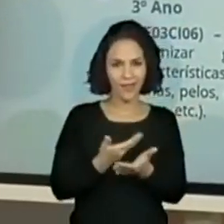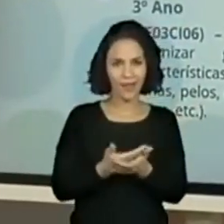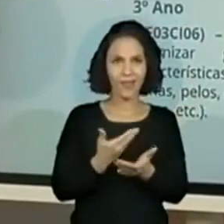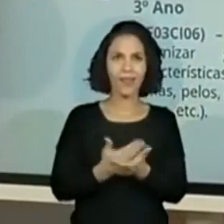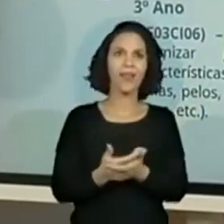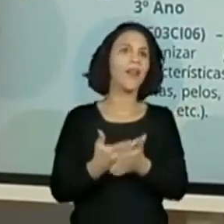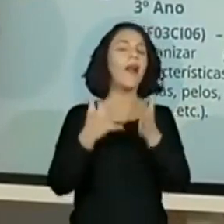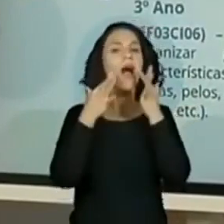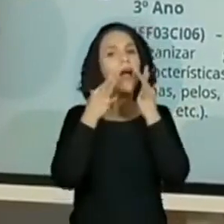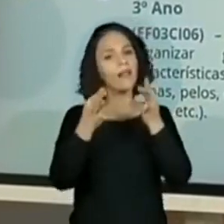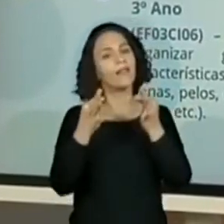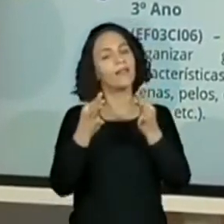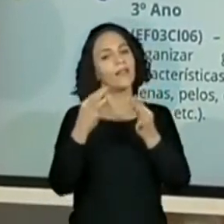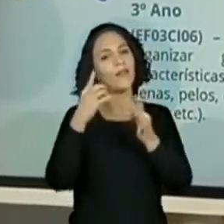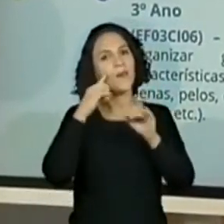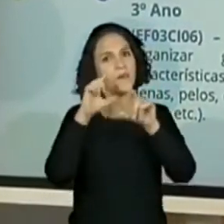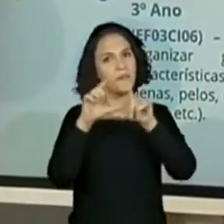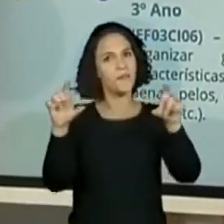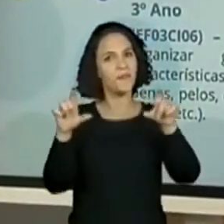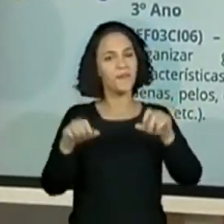atenção ao título da aula na tela.